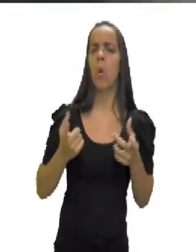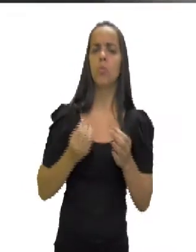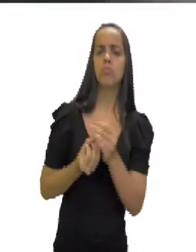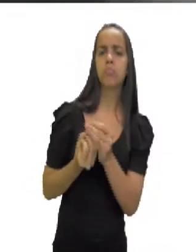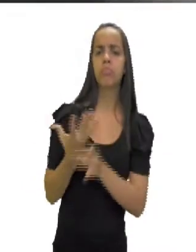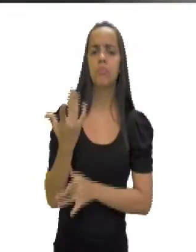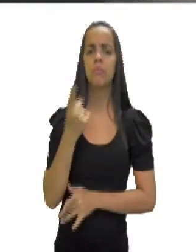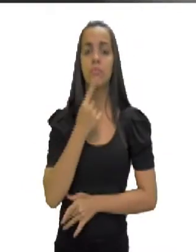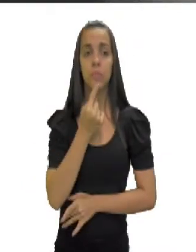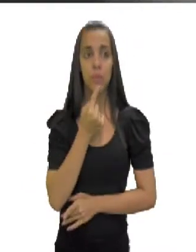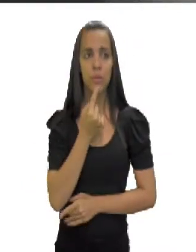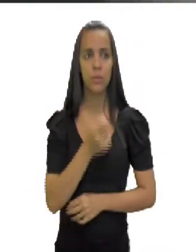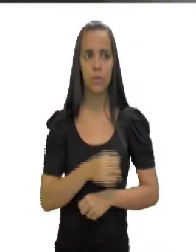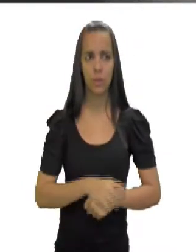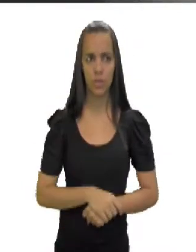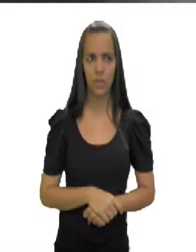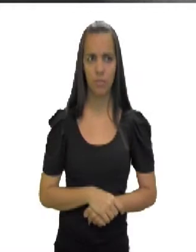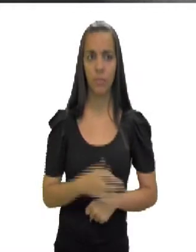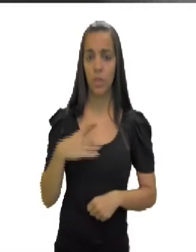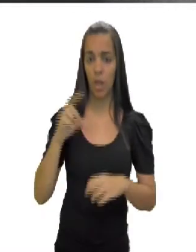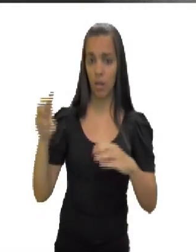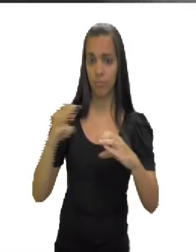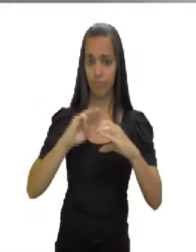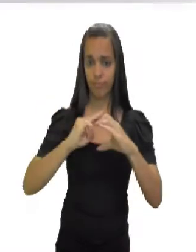Ele surge da medula óssea.